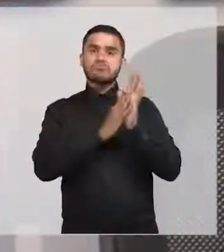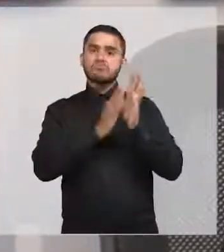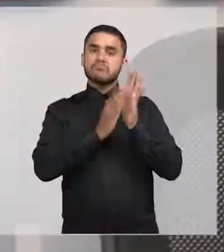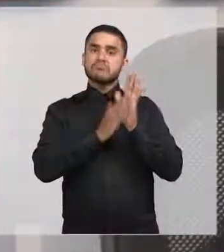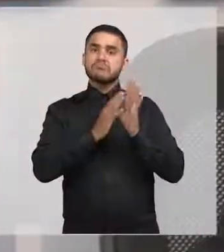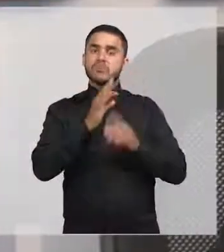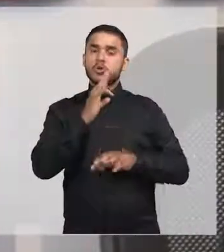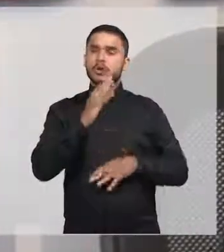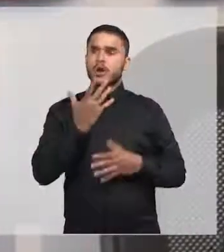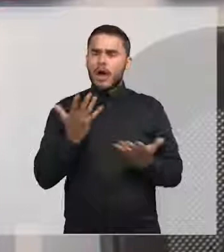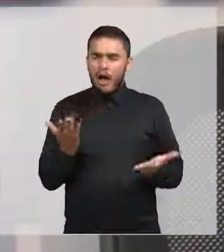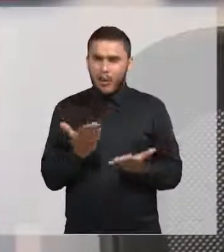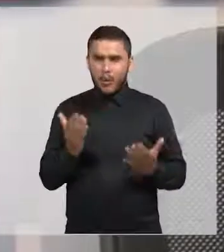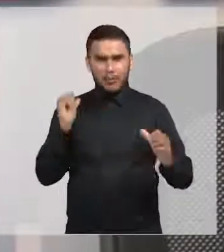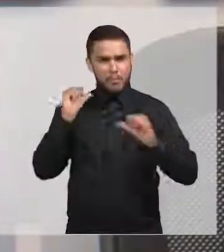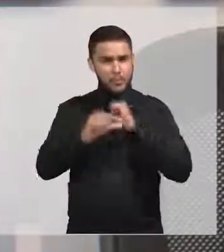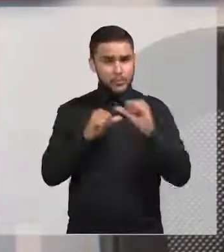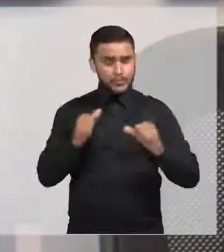É um movimento político.